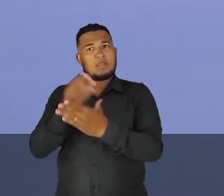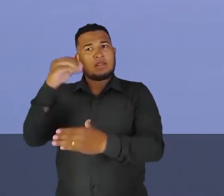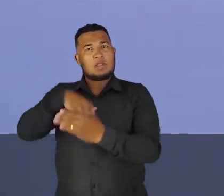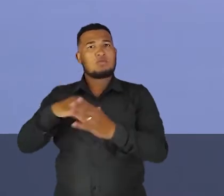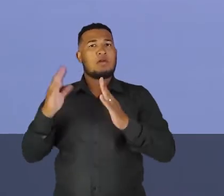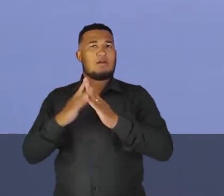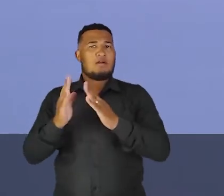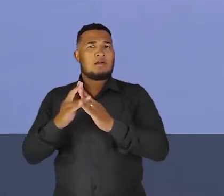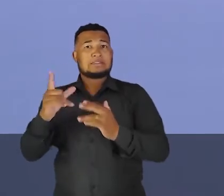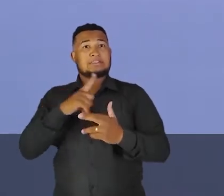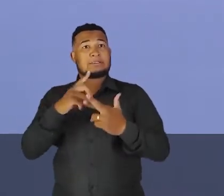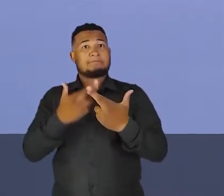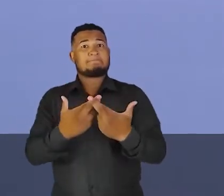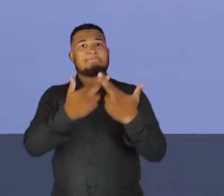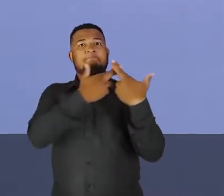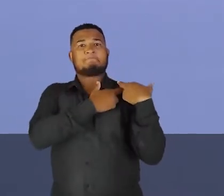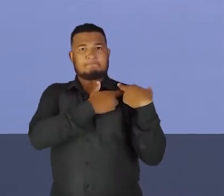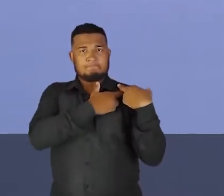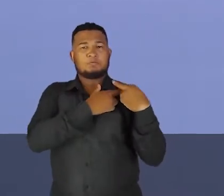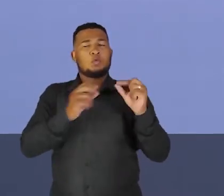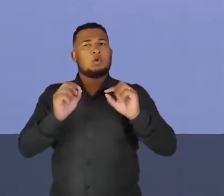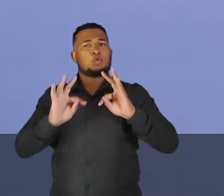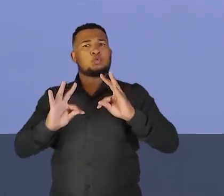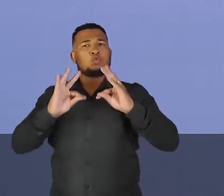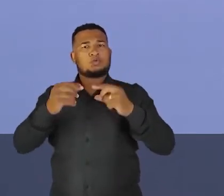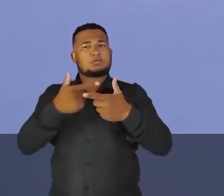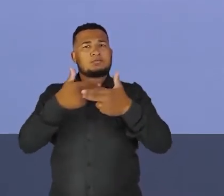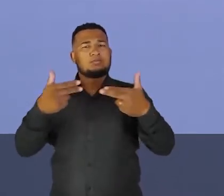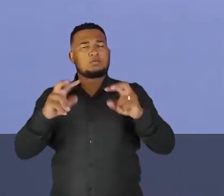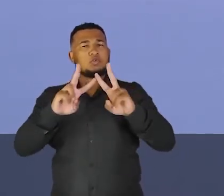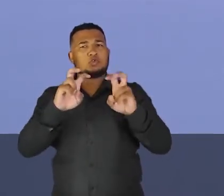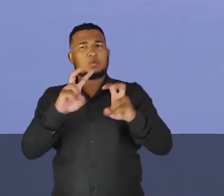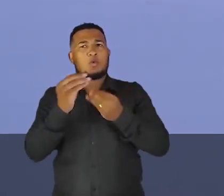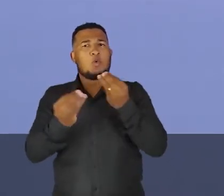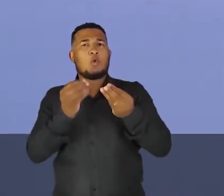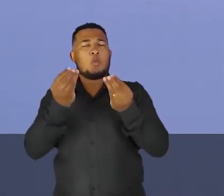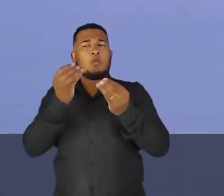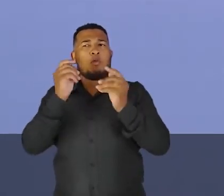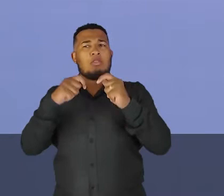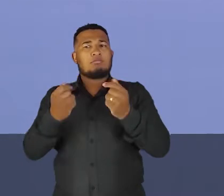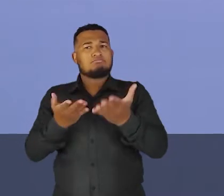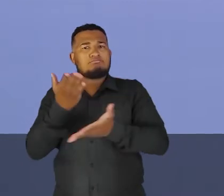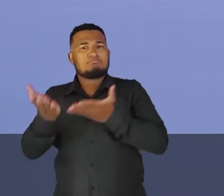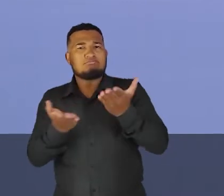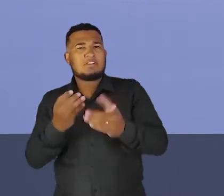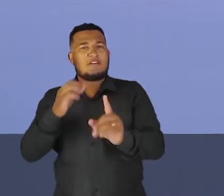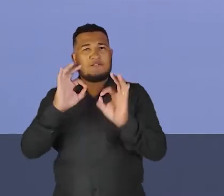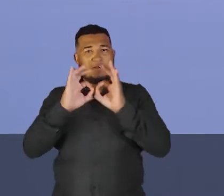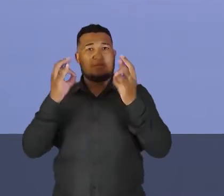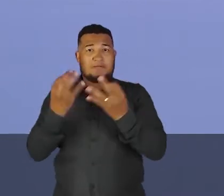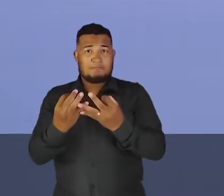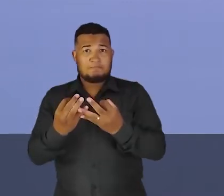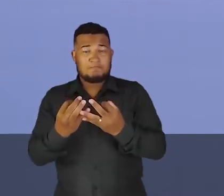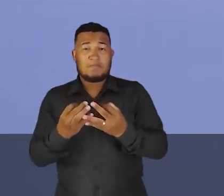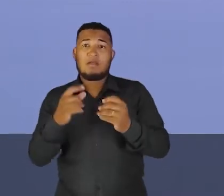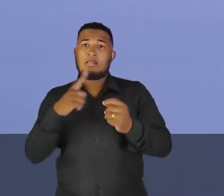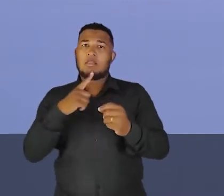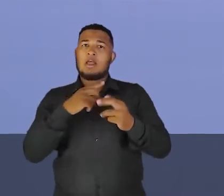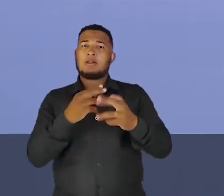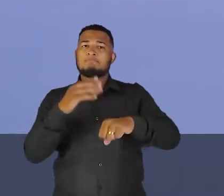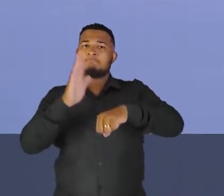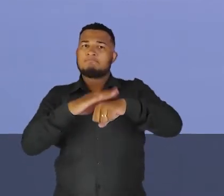total responsabilidade com toda a questão de suprir as necessidades da família. E elas ficavam incumbidas